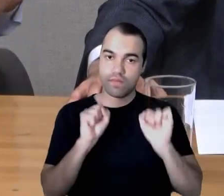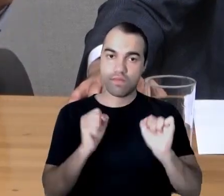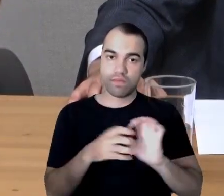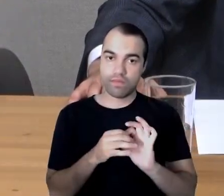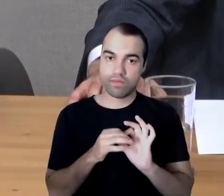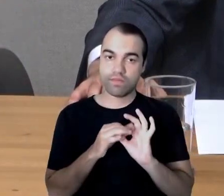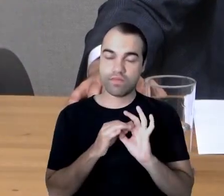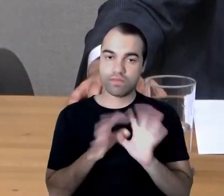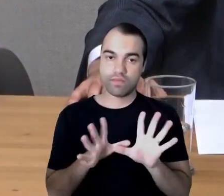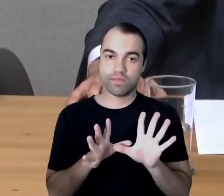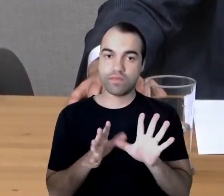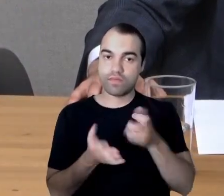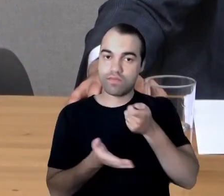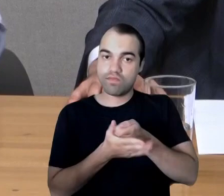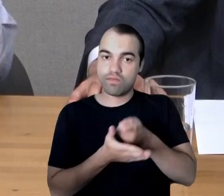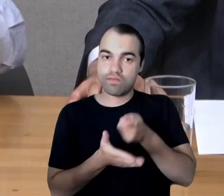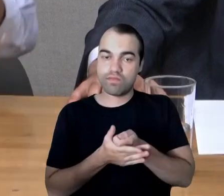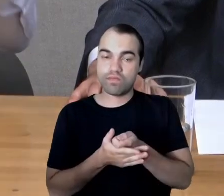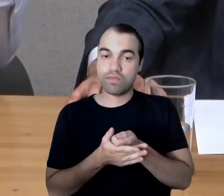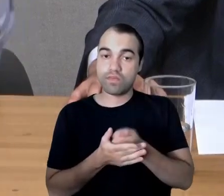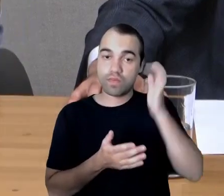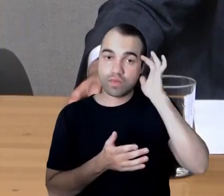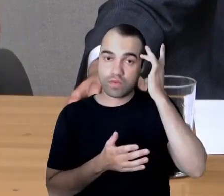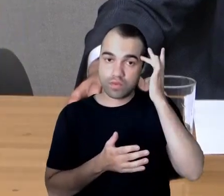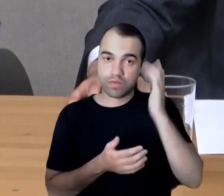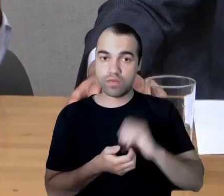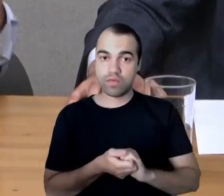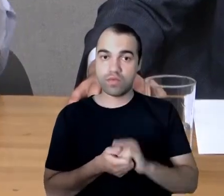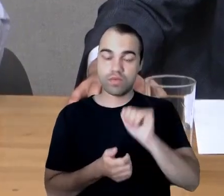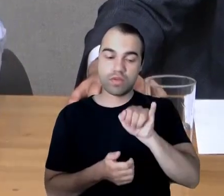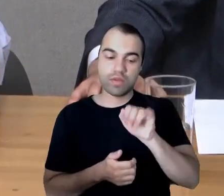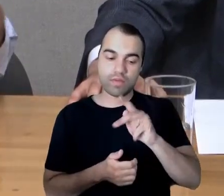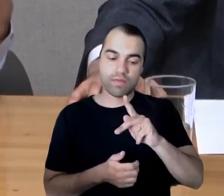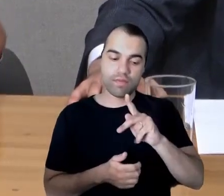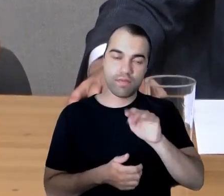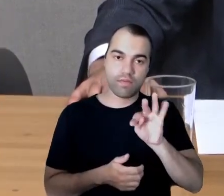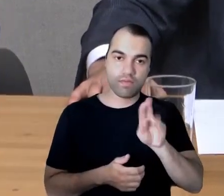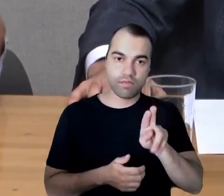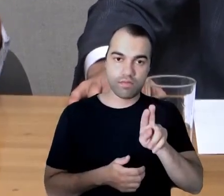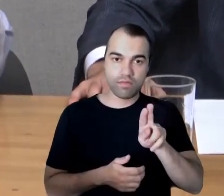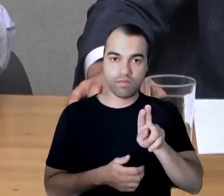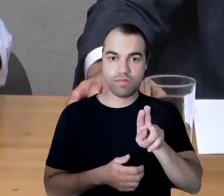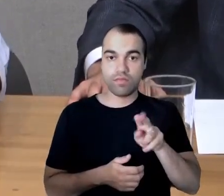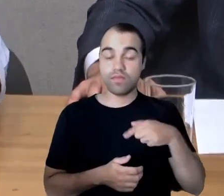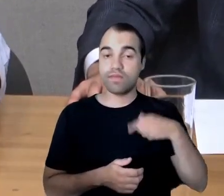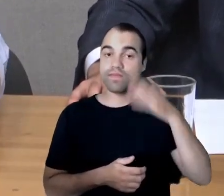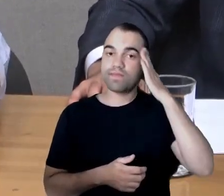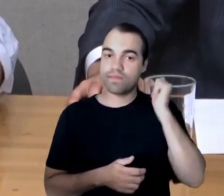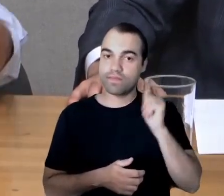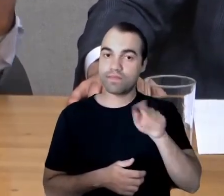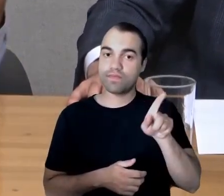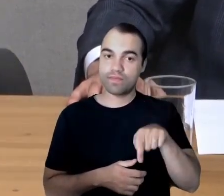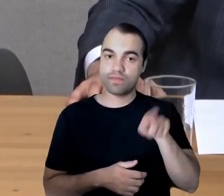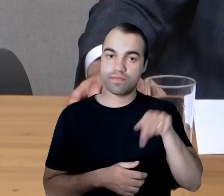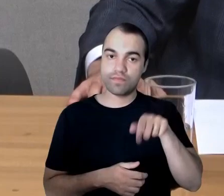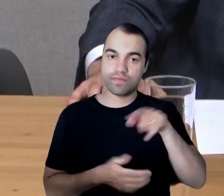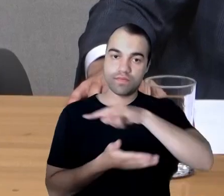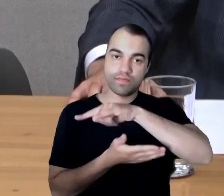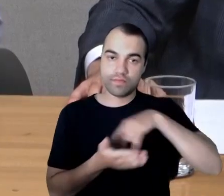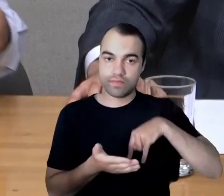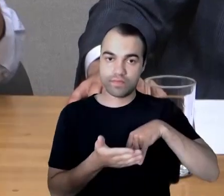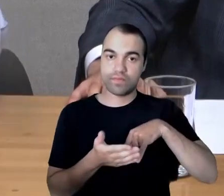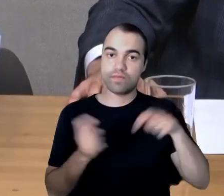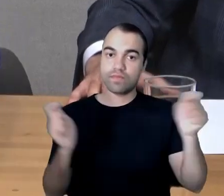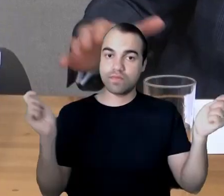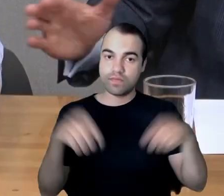o devido pagamento acho que a cobrança ainda do IPTU baseado no IPTU eu sei que é o documento possível para ser efetuar a cobrança é